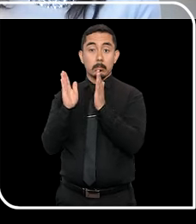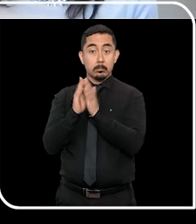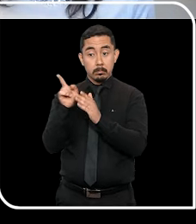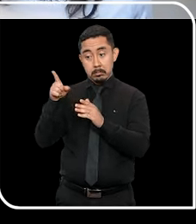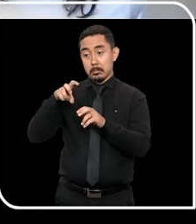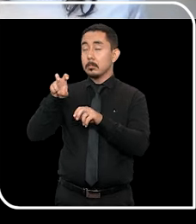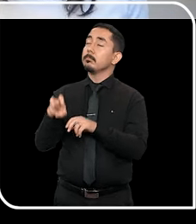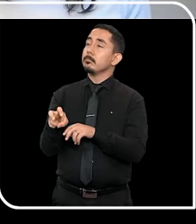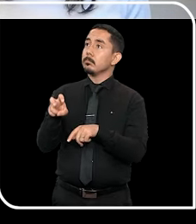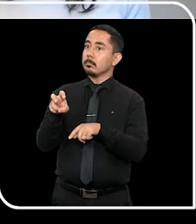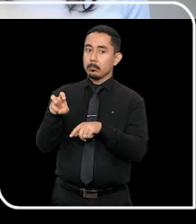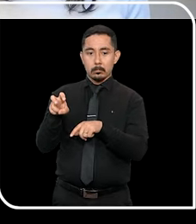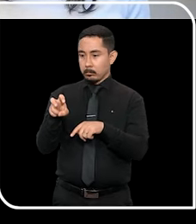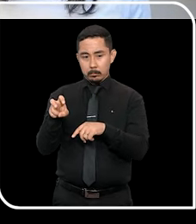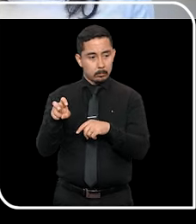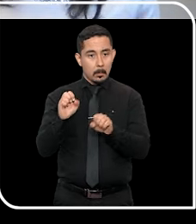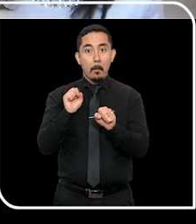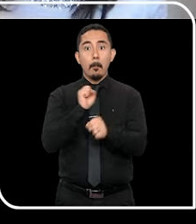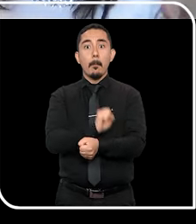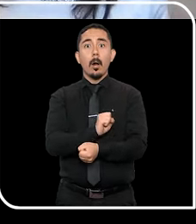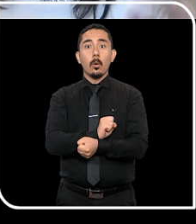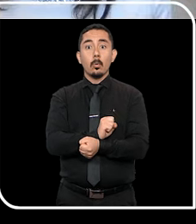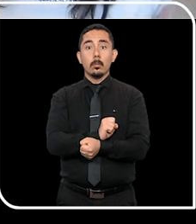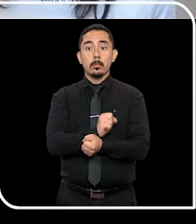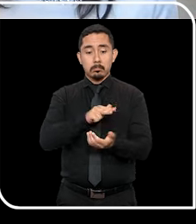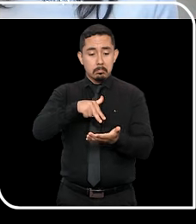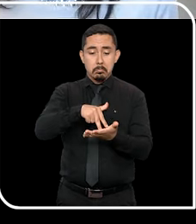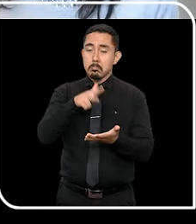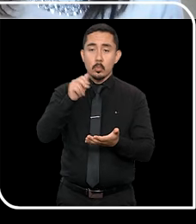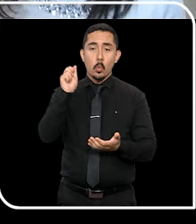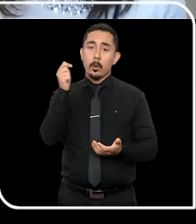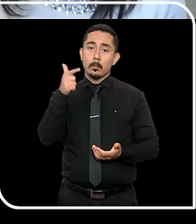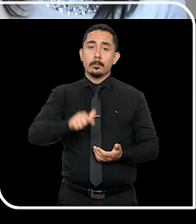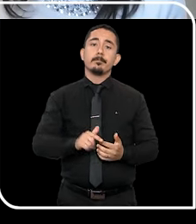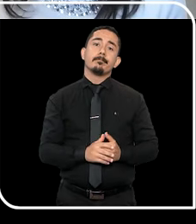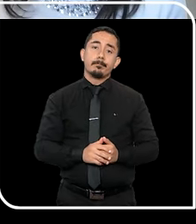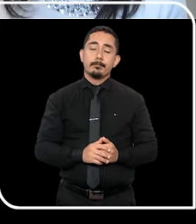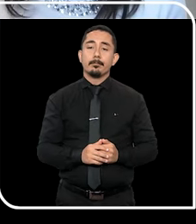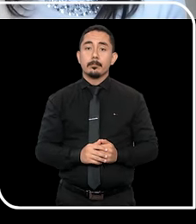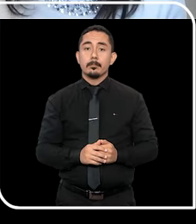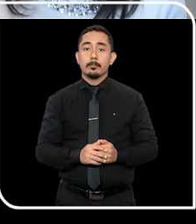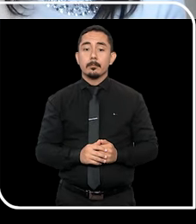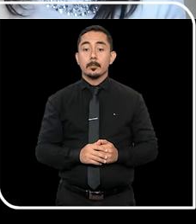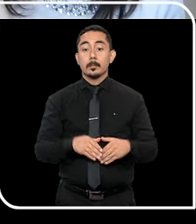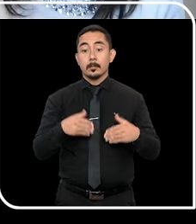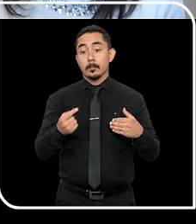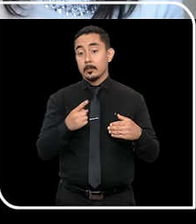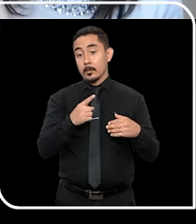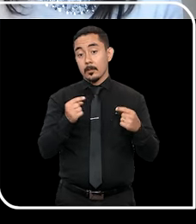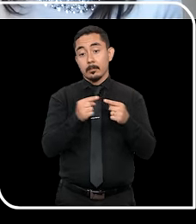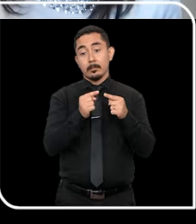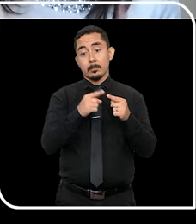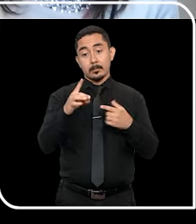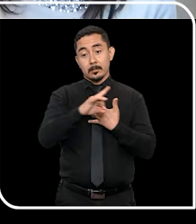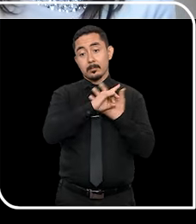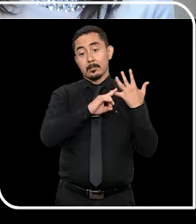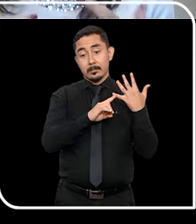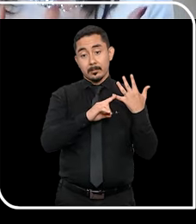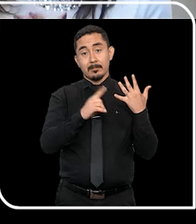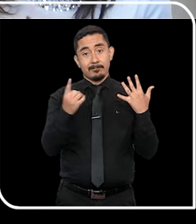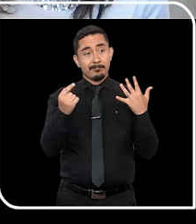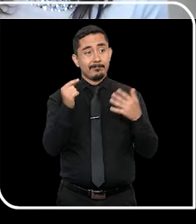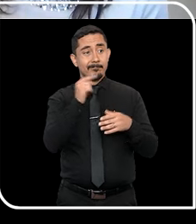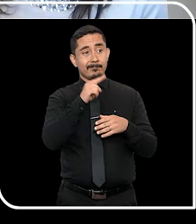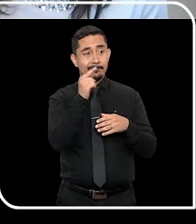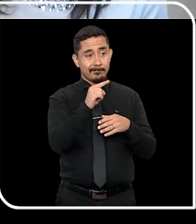pronto assim sem sem nenhum sinal pródromo nada então é a questão como a gente falou a deficiência é a é a